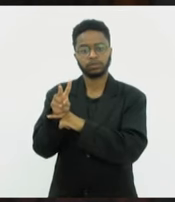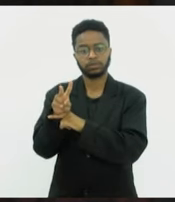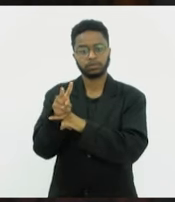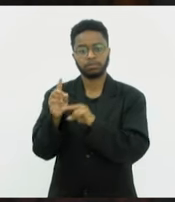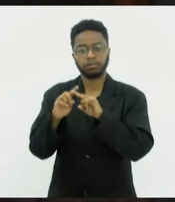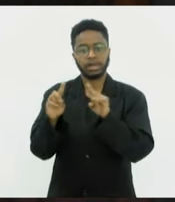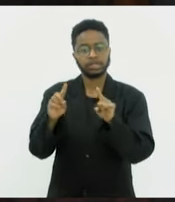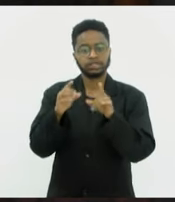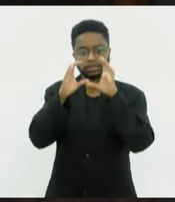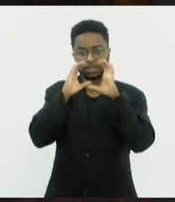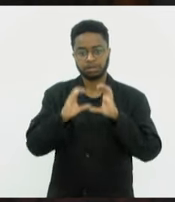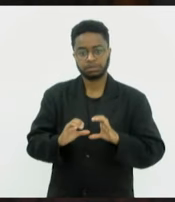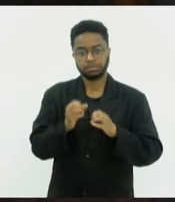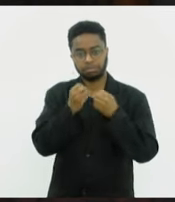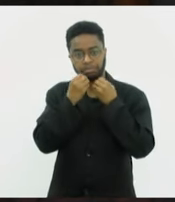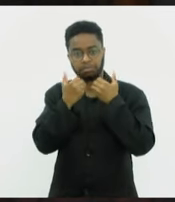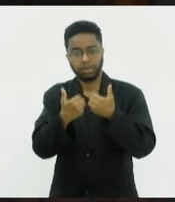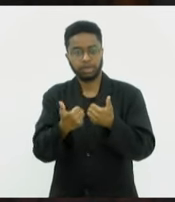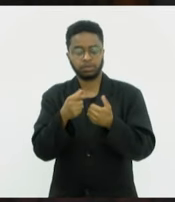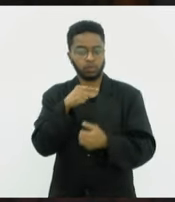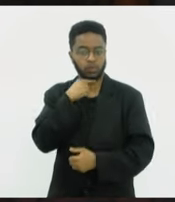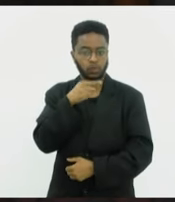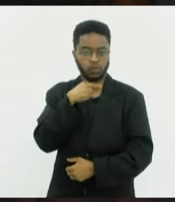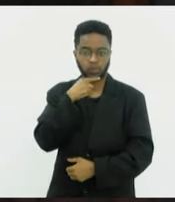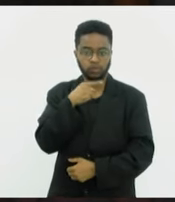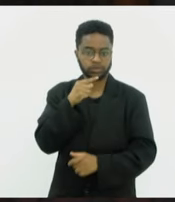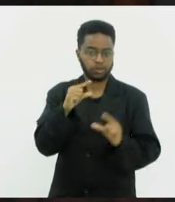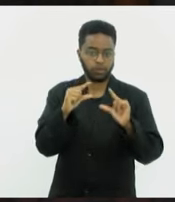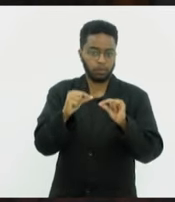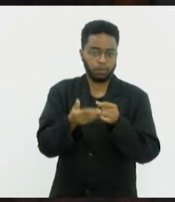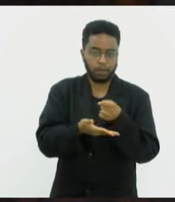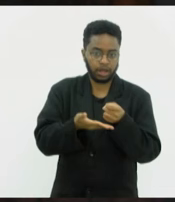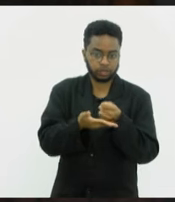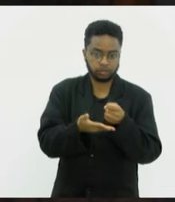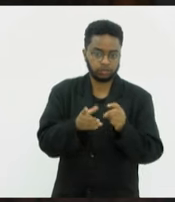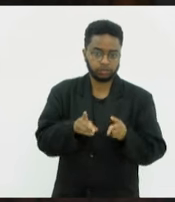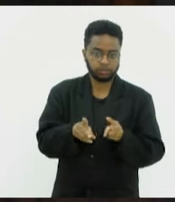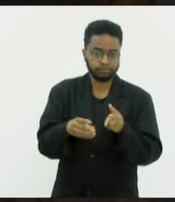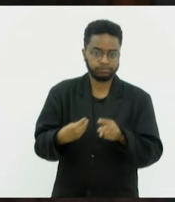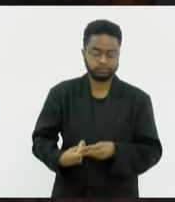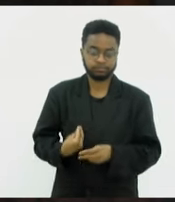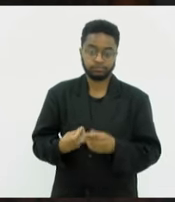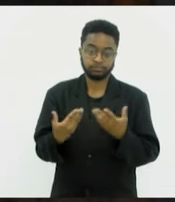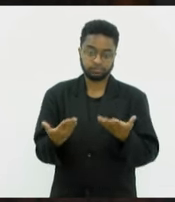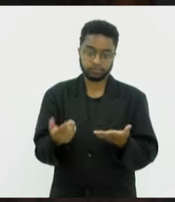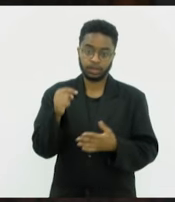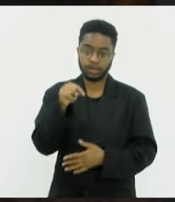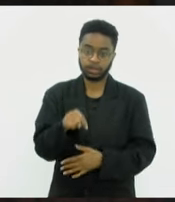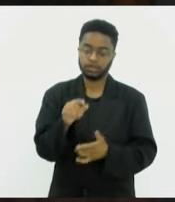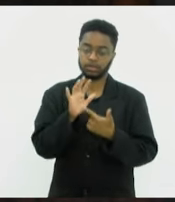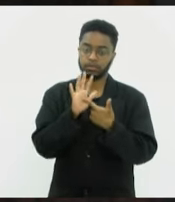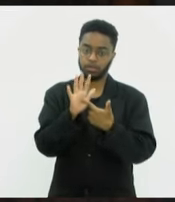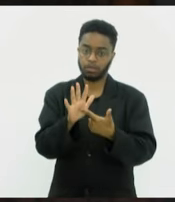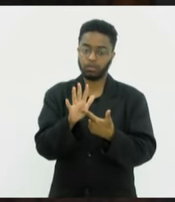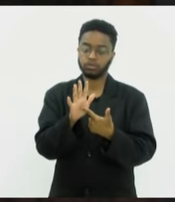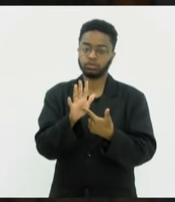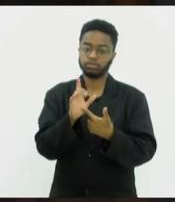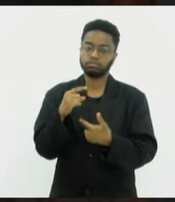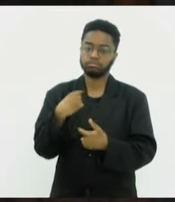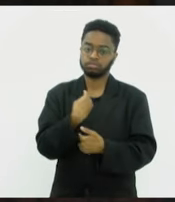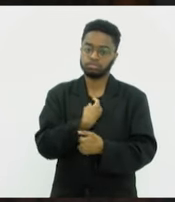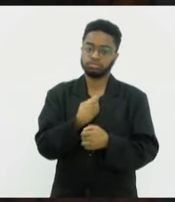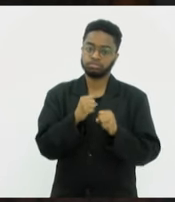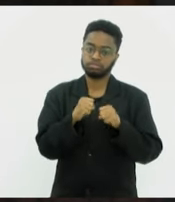e o cidadão de bem mal consegue o mínimo para se manter. E aqui fica o nosso reforço às suas